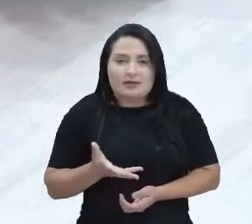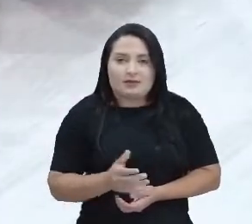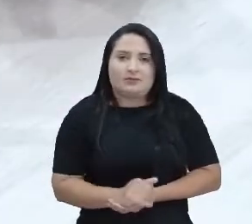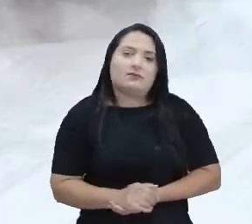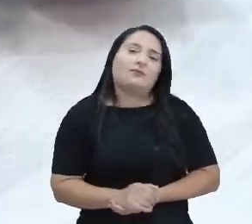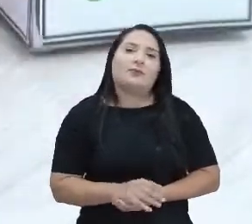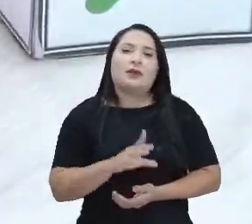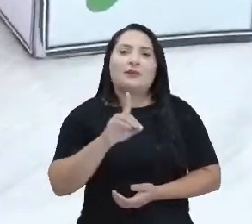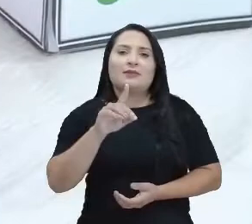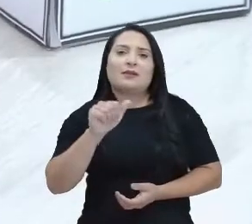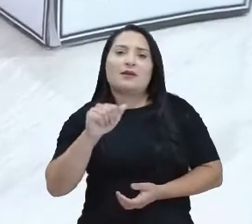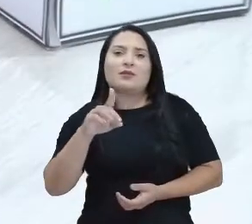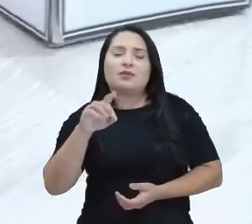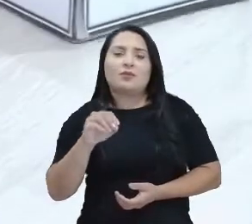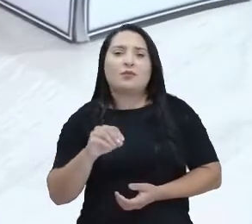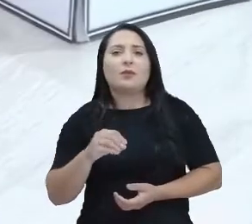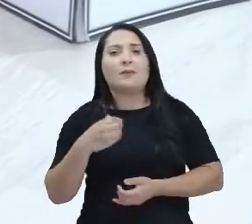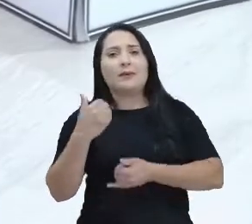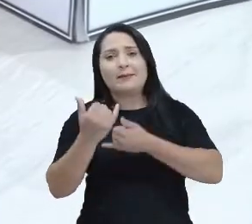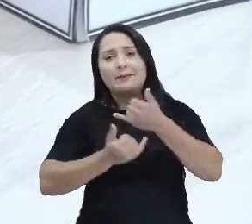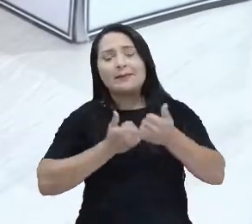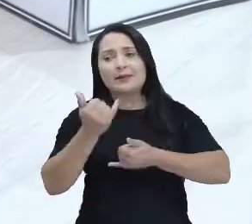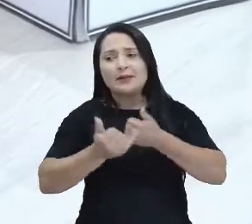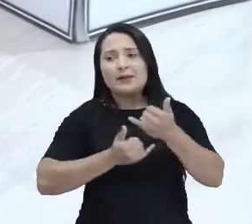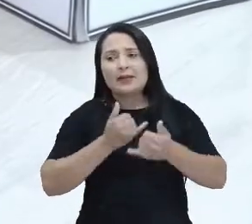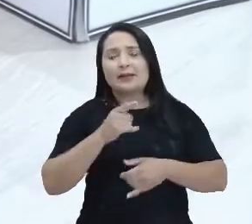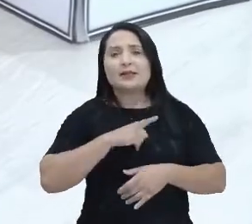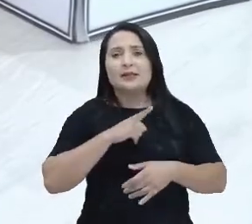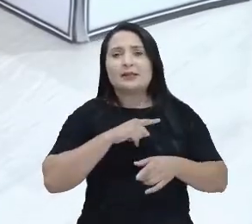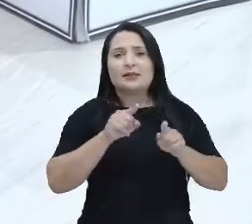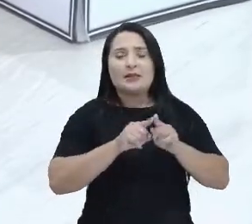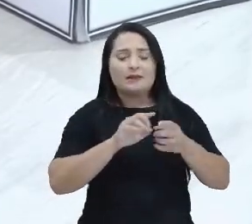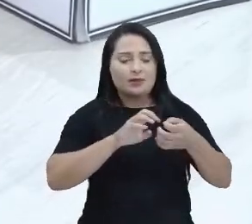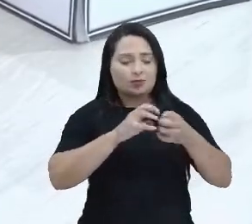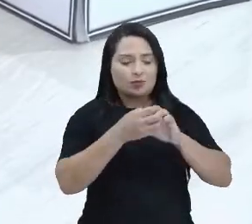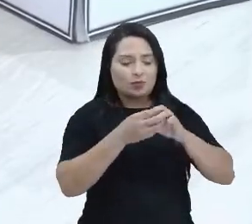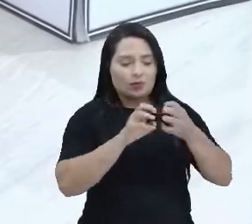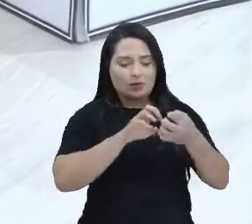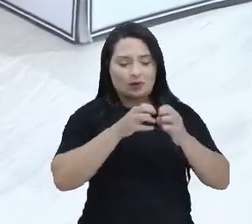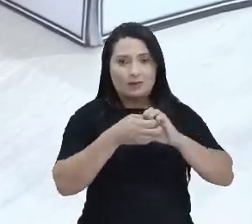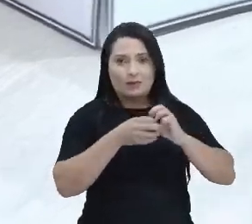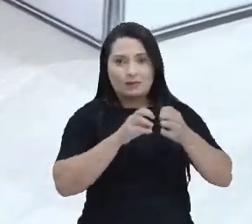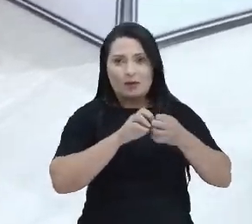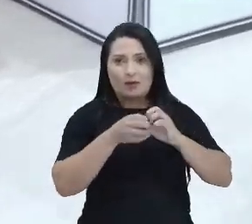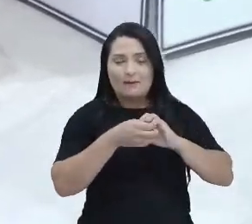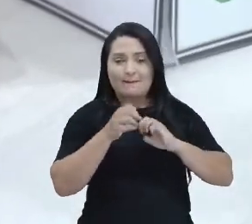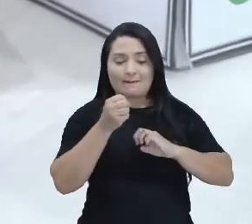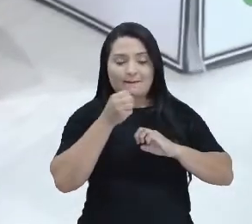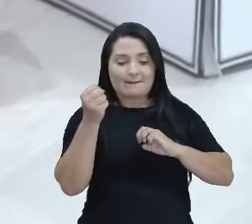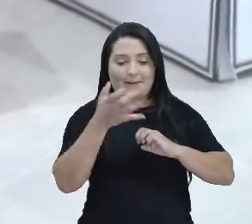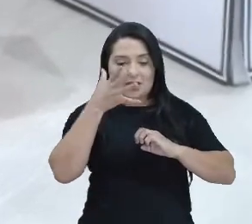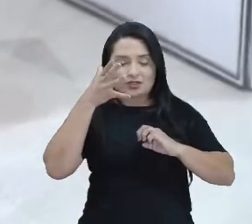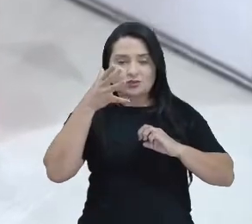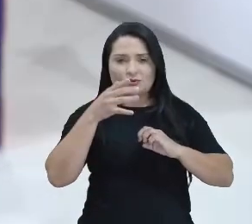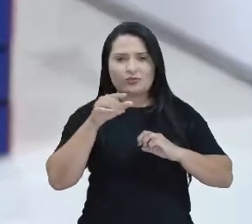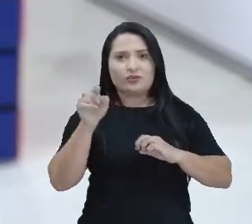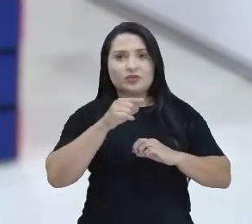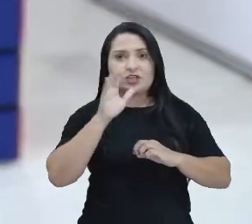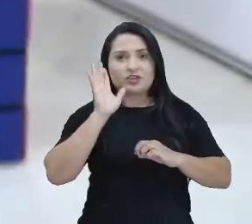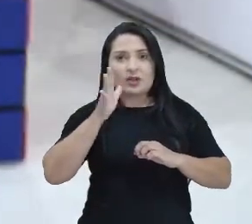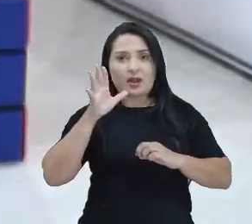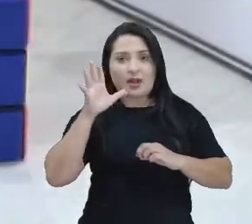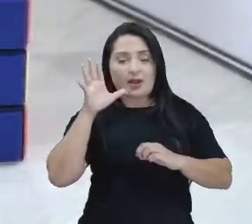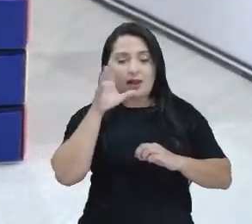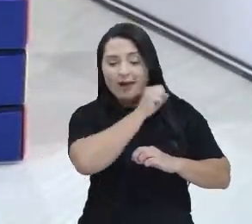parte de um jogo. E eu tenho esse cubo mágico, né? Quem aí já conseguiu montar